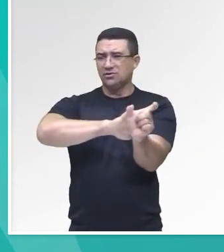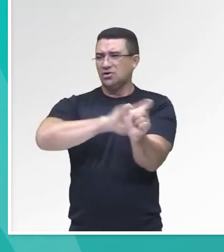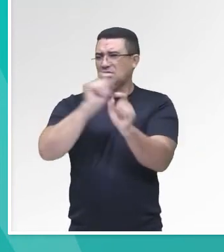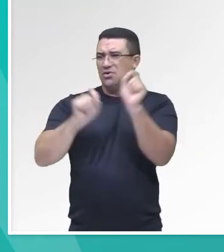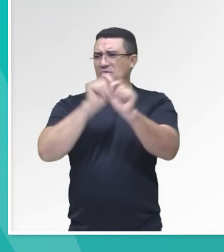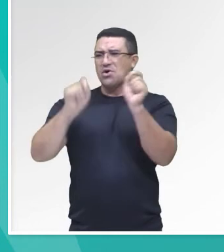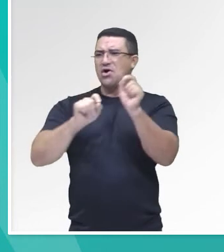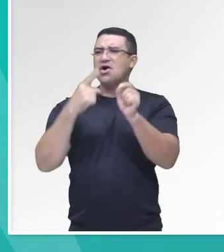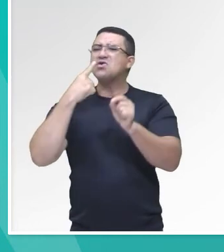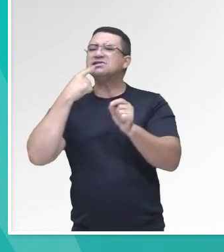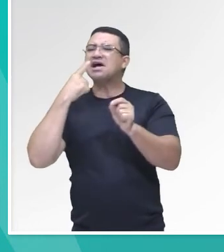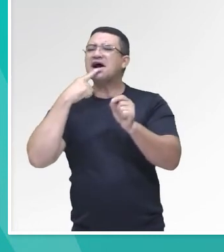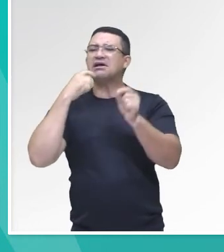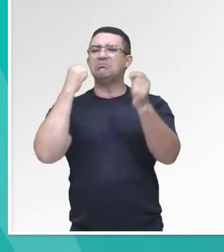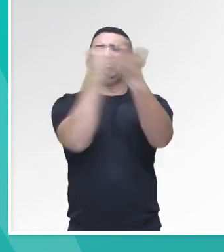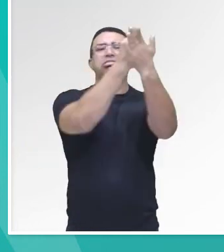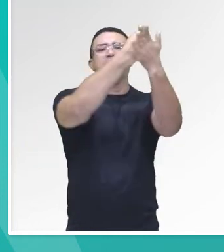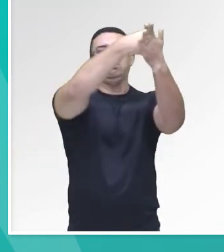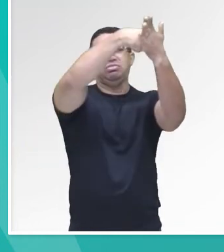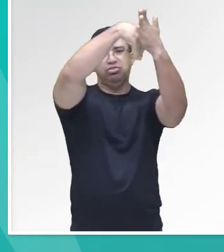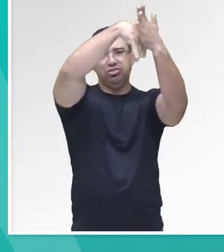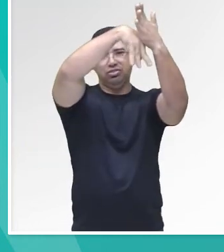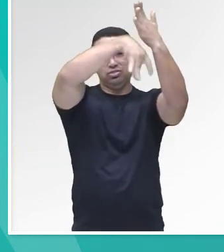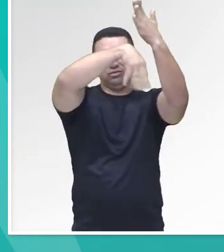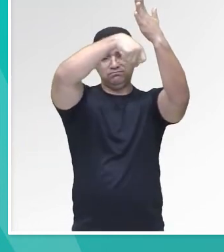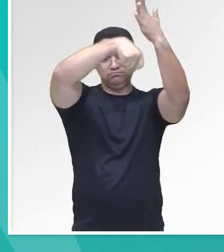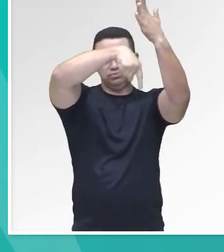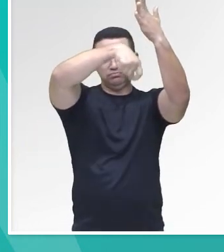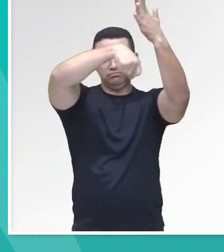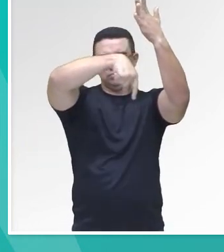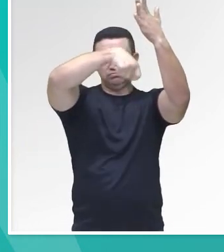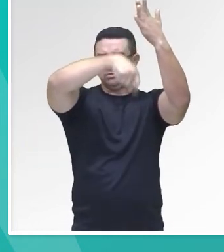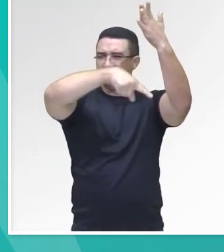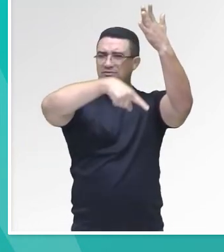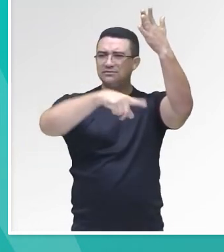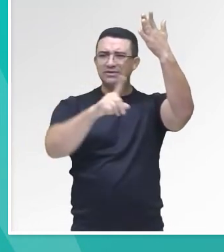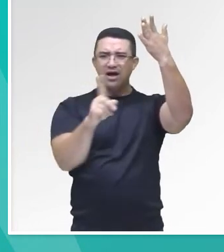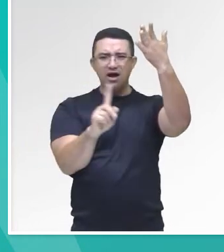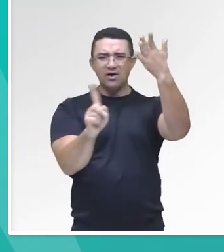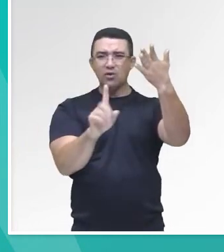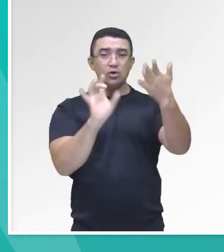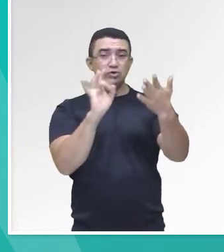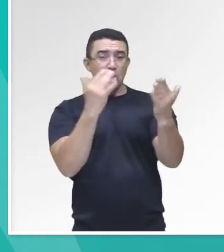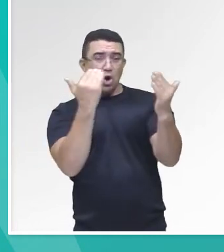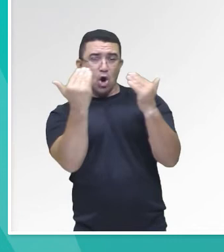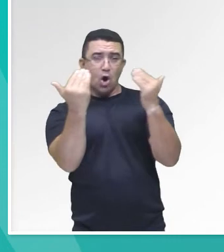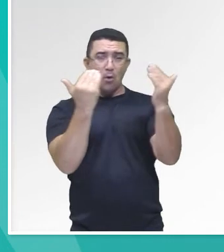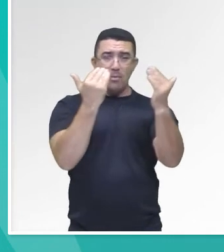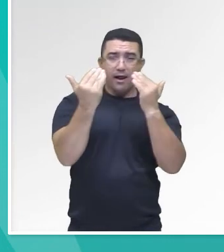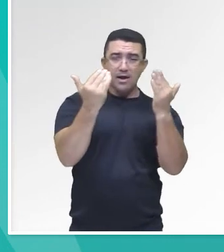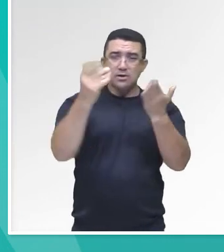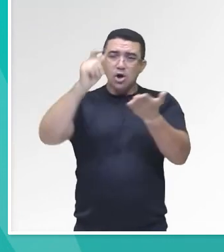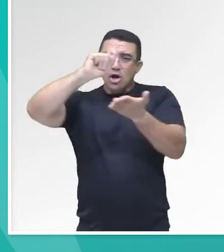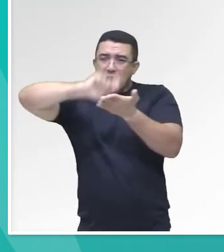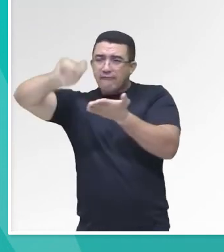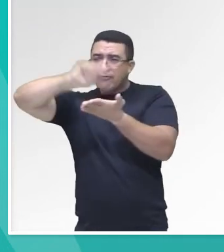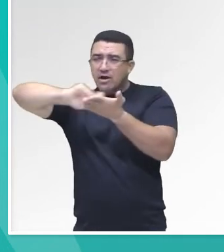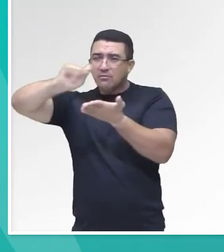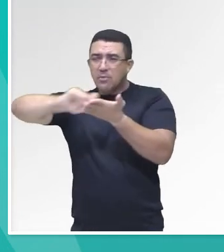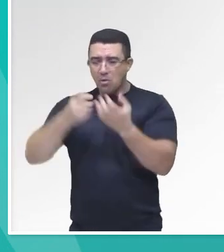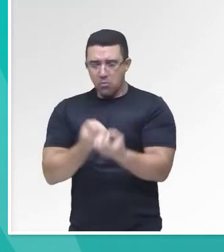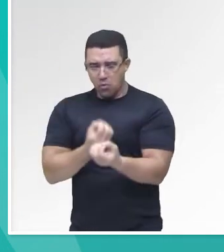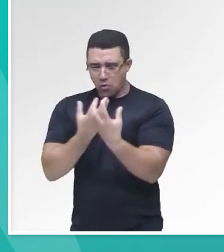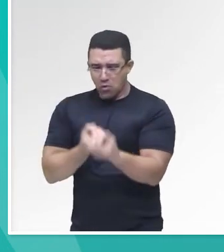caindo realmente, não. Ele faz uma comparação no momento que ele está escrevendo esses versos, como se